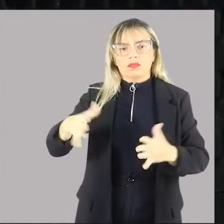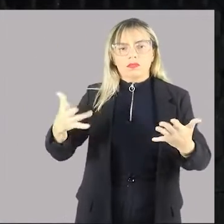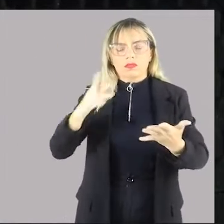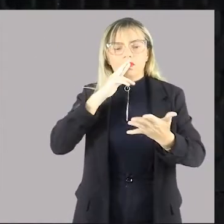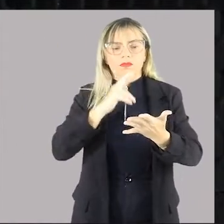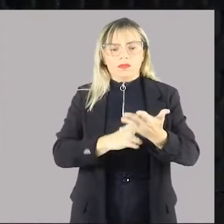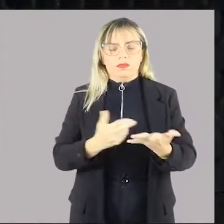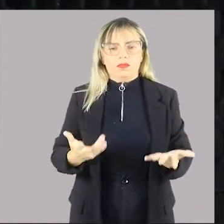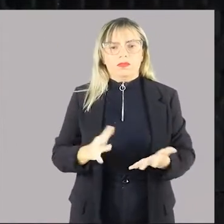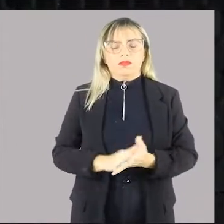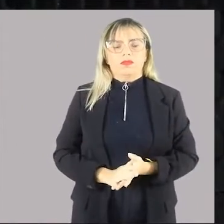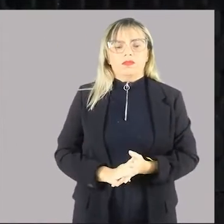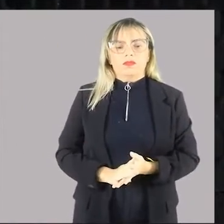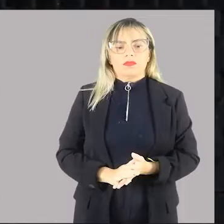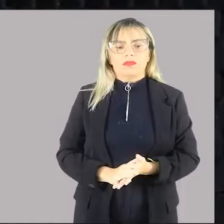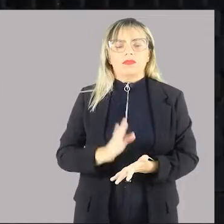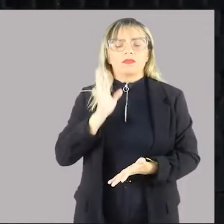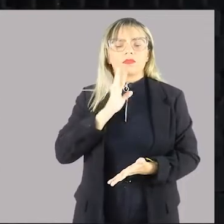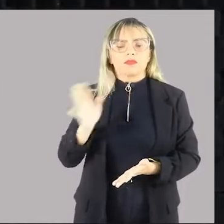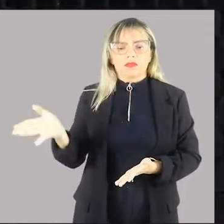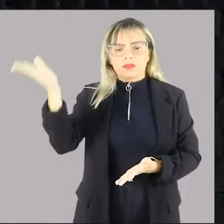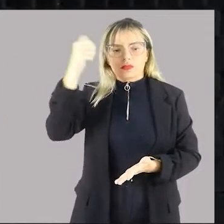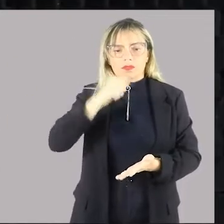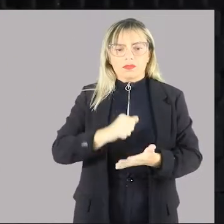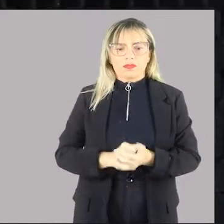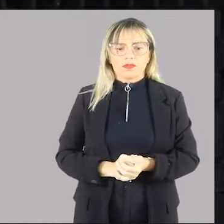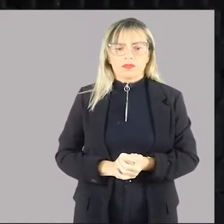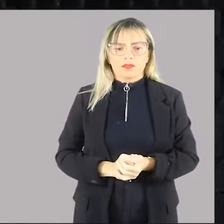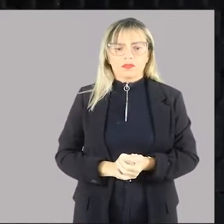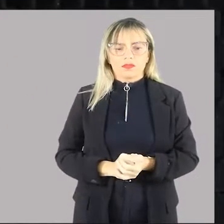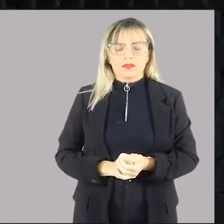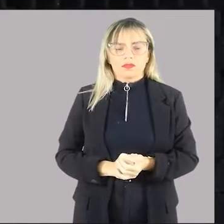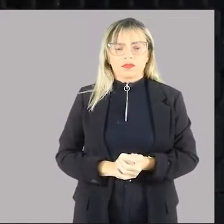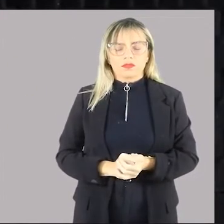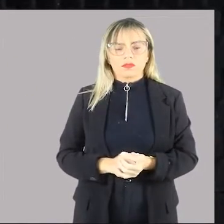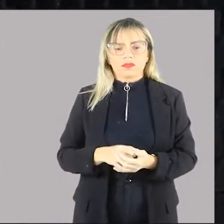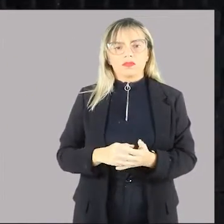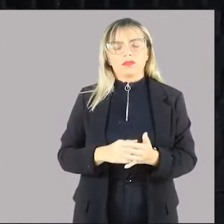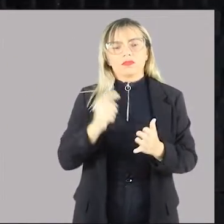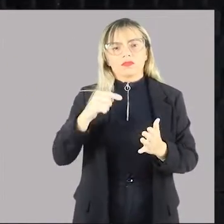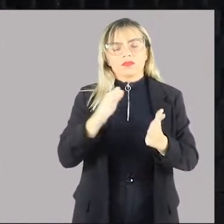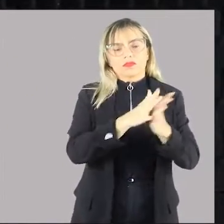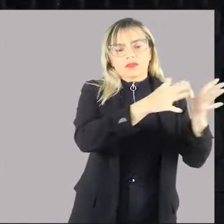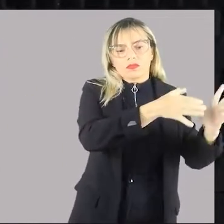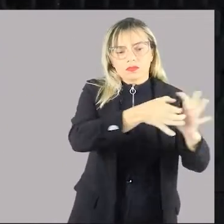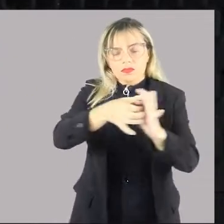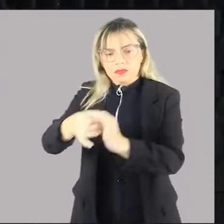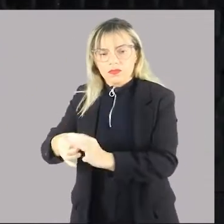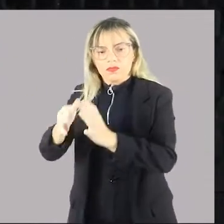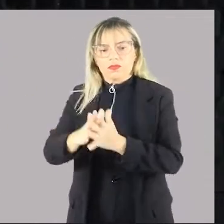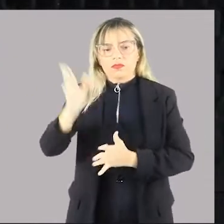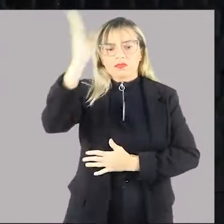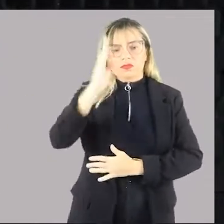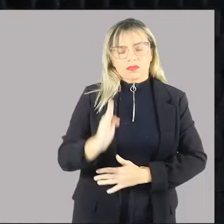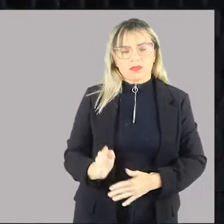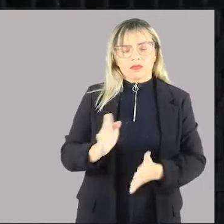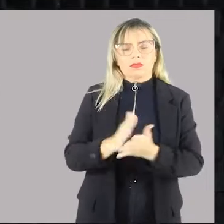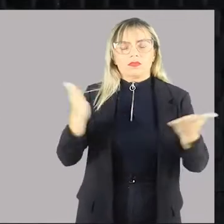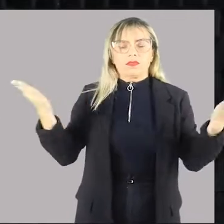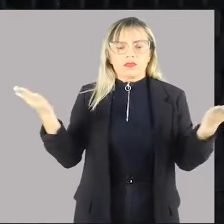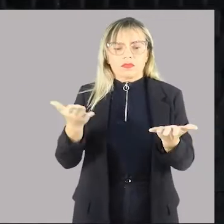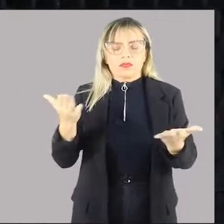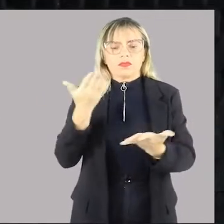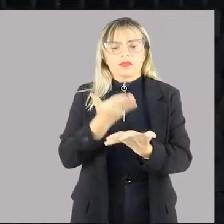Tá? Beleza? Então, vamos lá. Dentro da realidade brasileira, na aula de